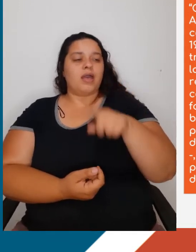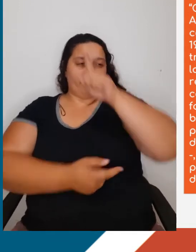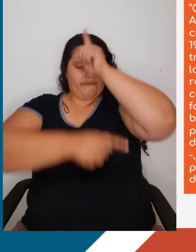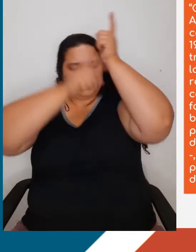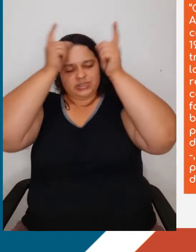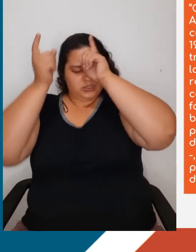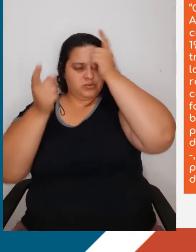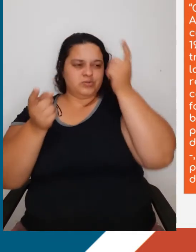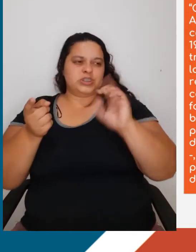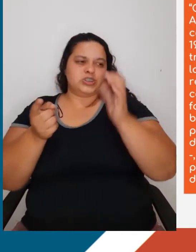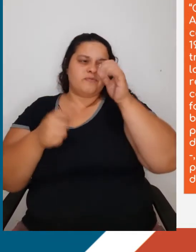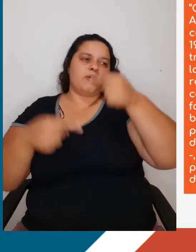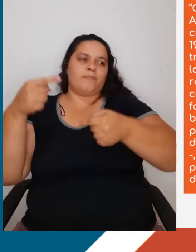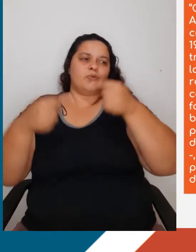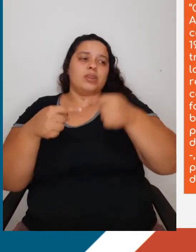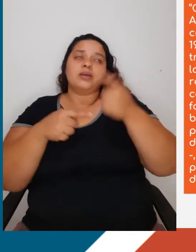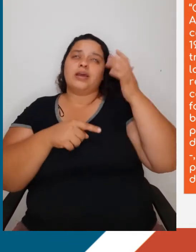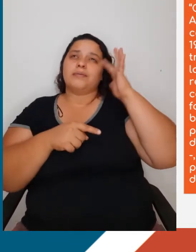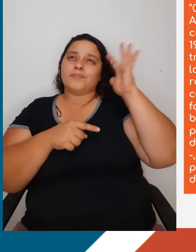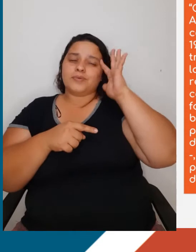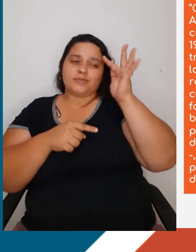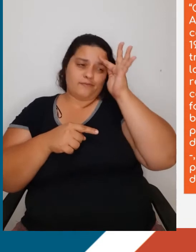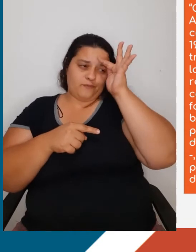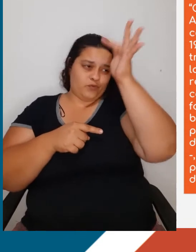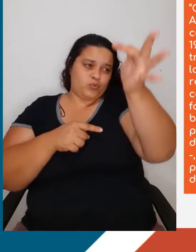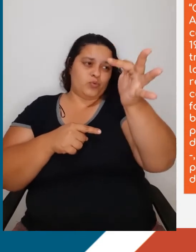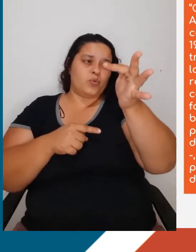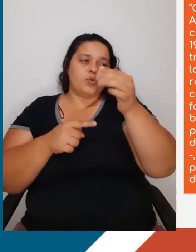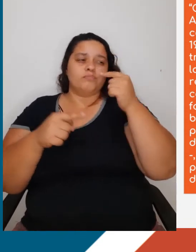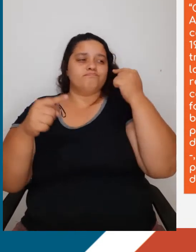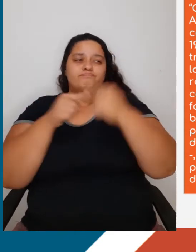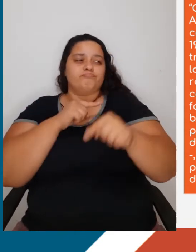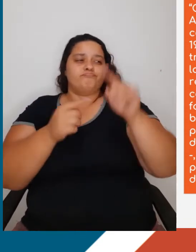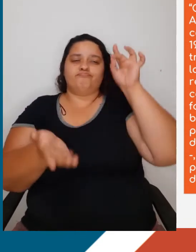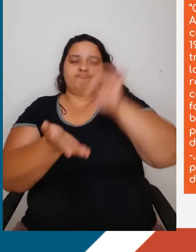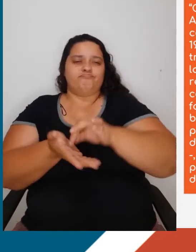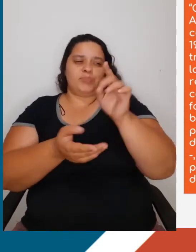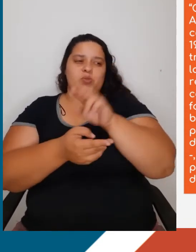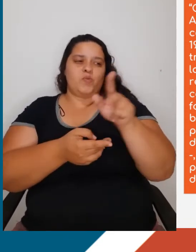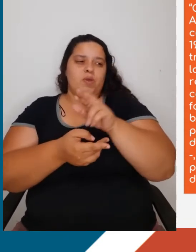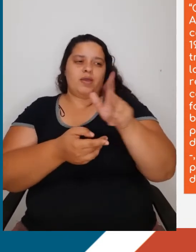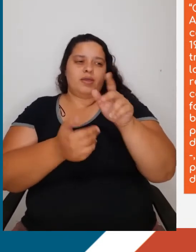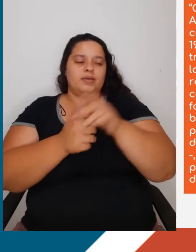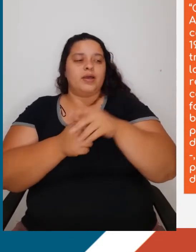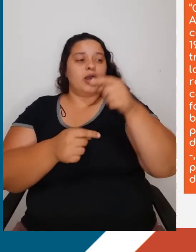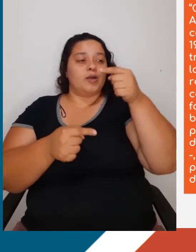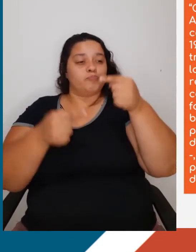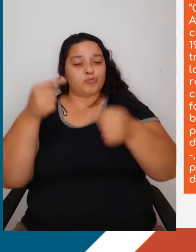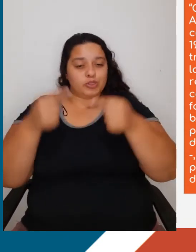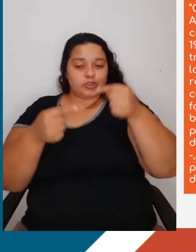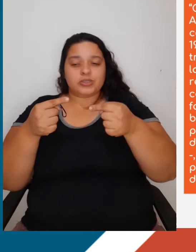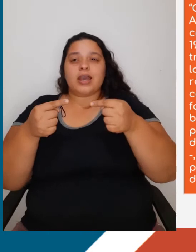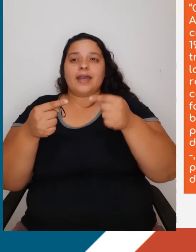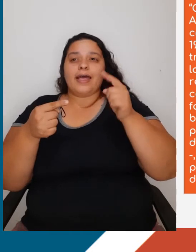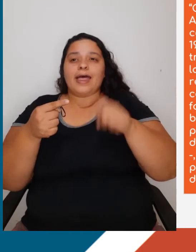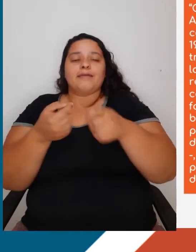ficção científica política, com uma abordagem futurista em um cenário distópico, ou seja, um futuro em que uma organização política saiu